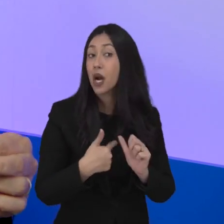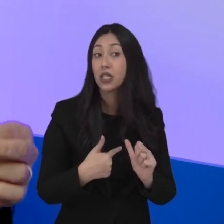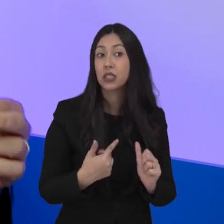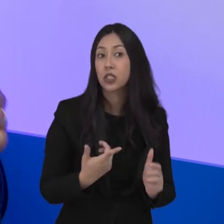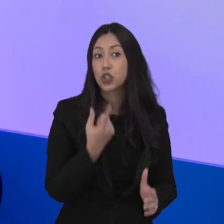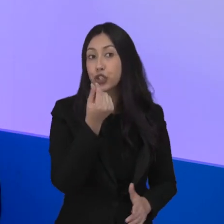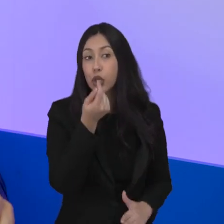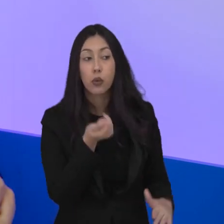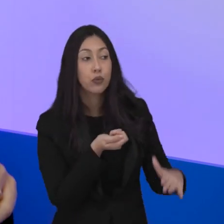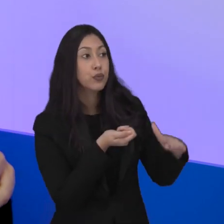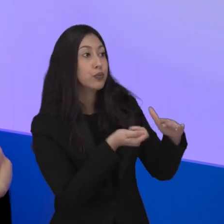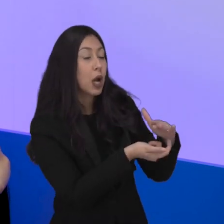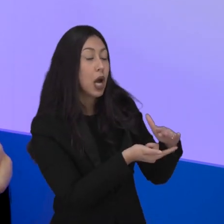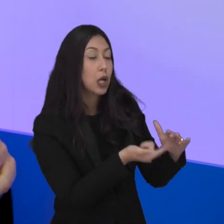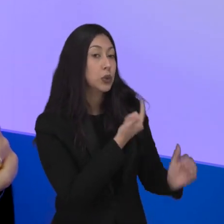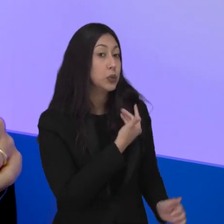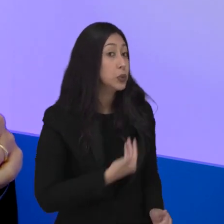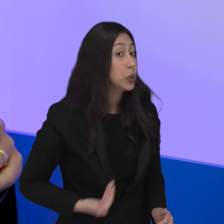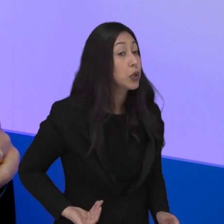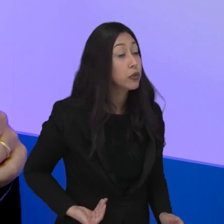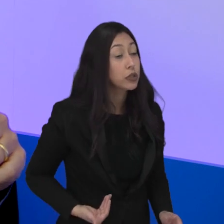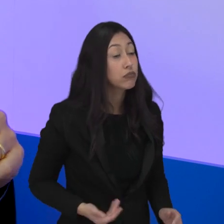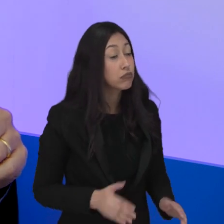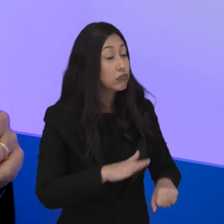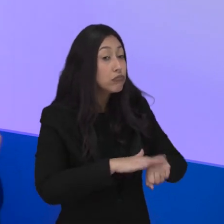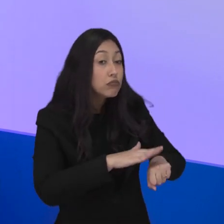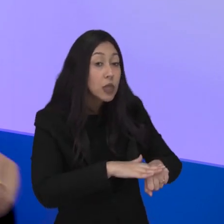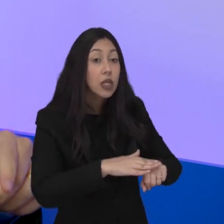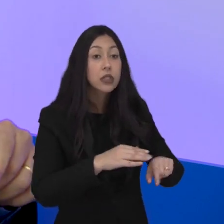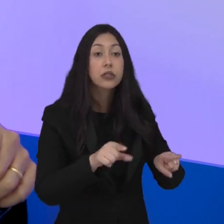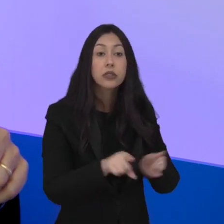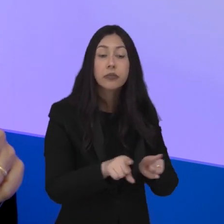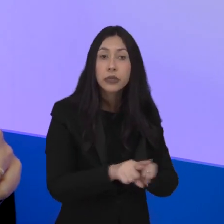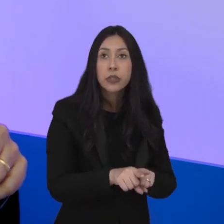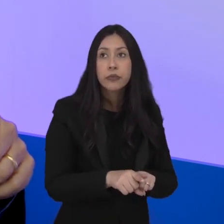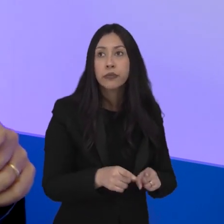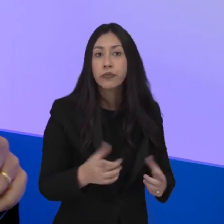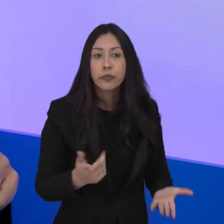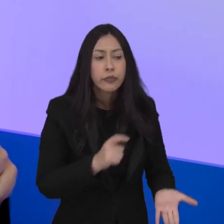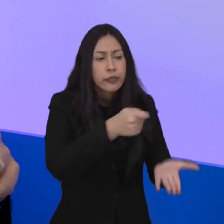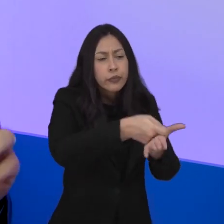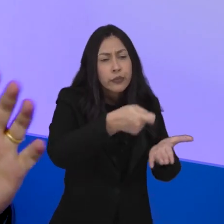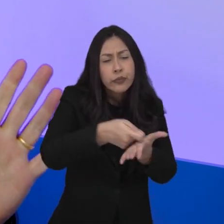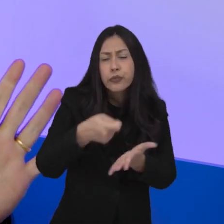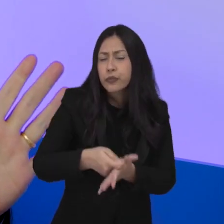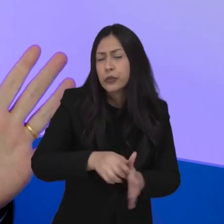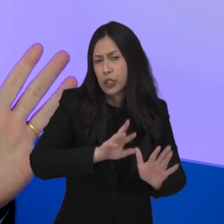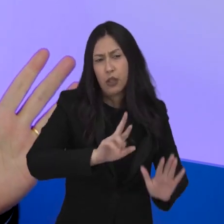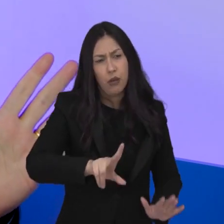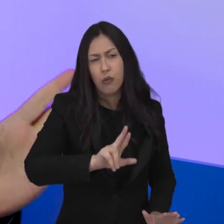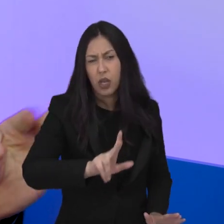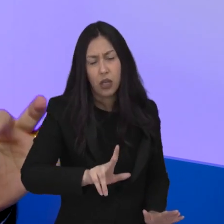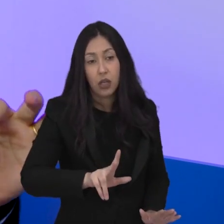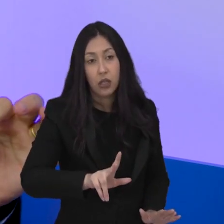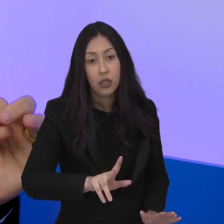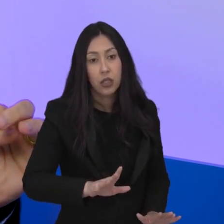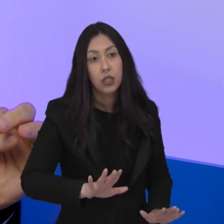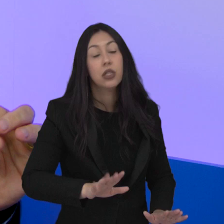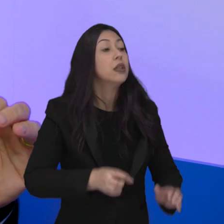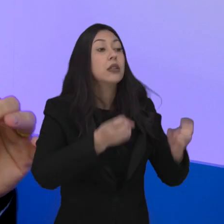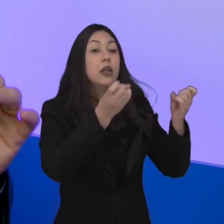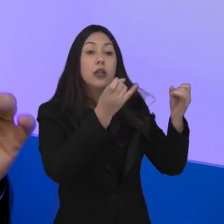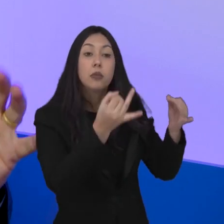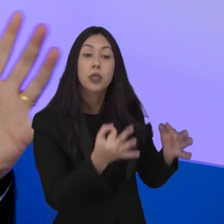discricionárias, investimentos, né, que o governo possa fazer, a parte de custeio também, a gente não está falando disso, tá? A